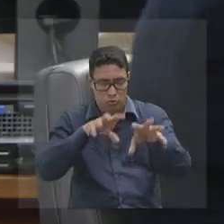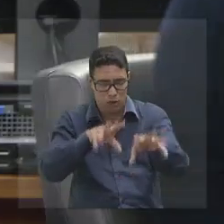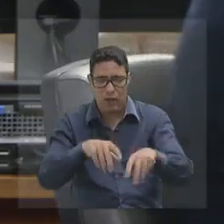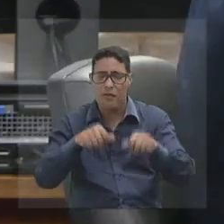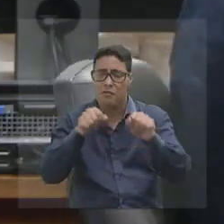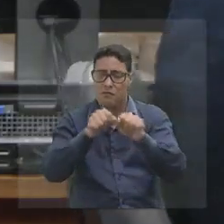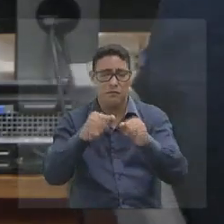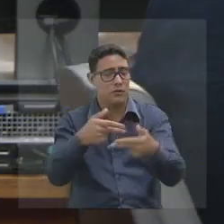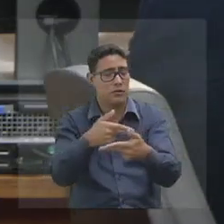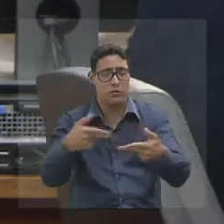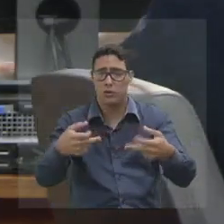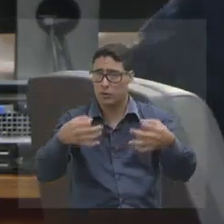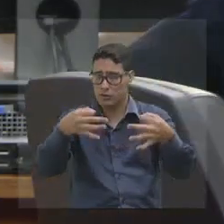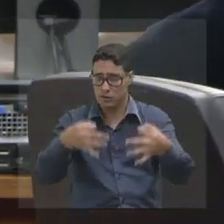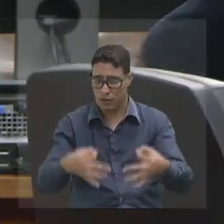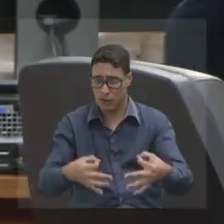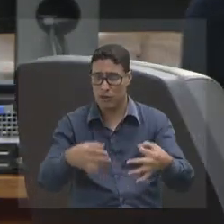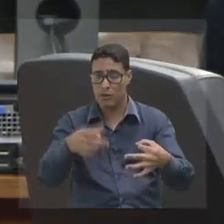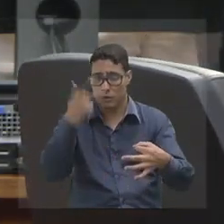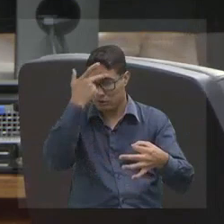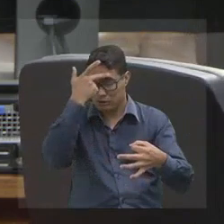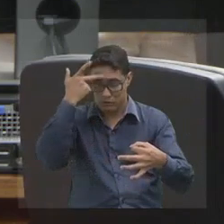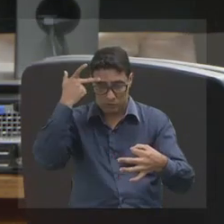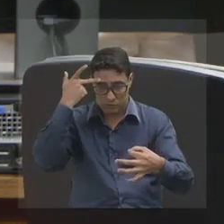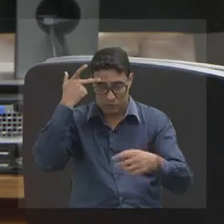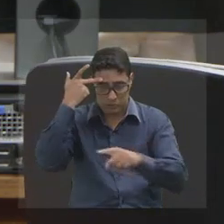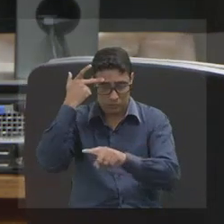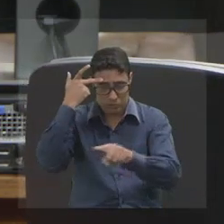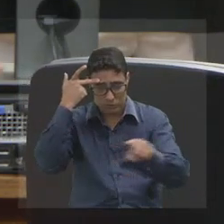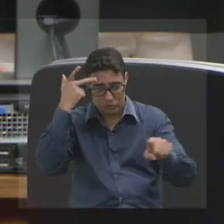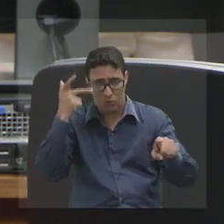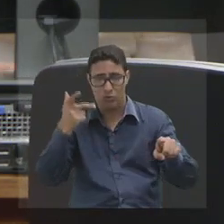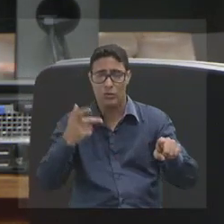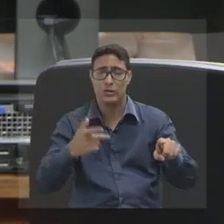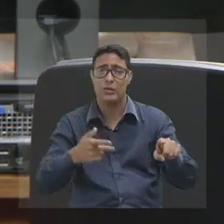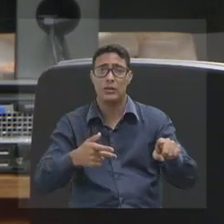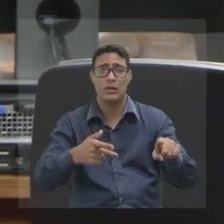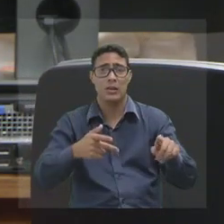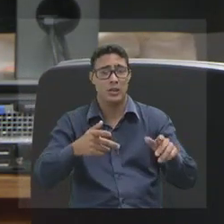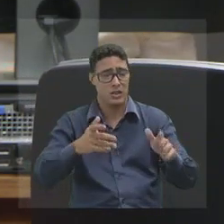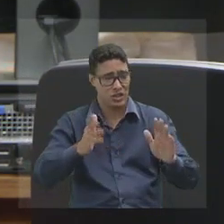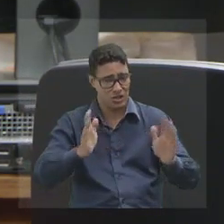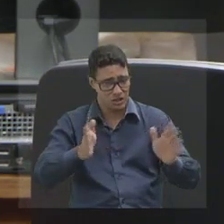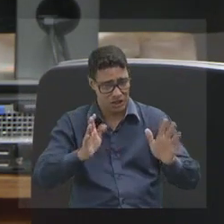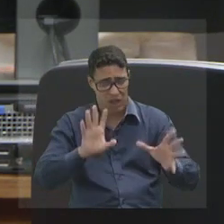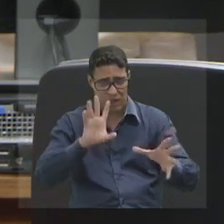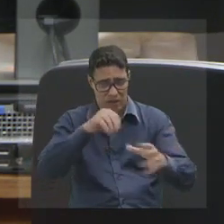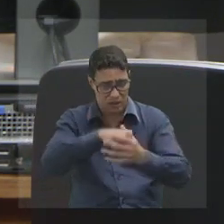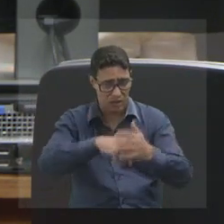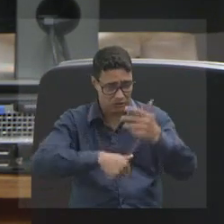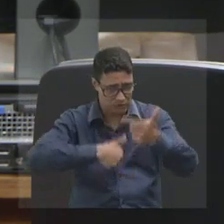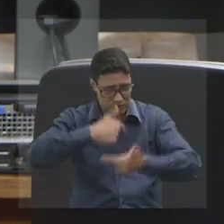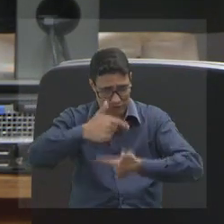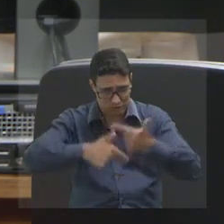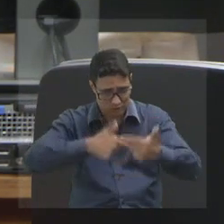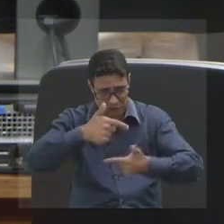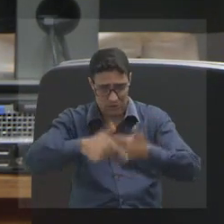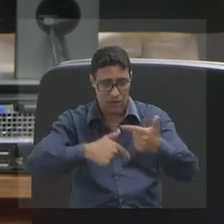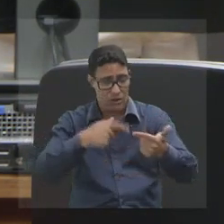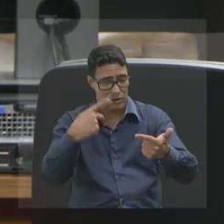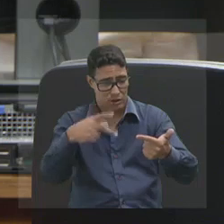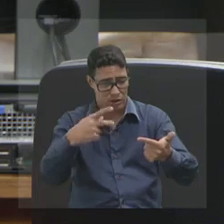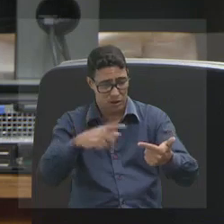São pessoas que já de cara né nas suas atividades já